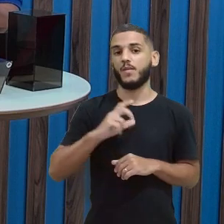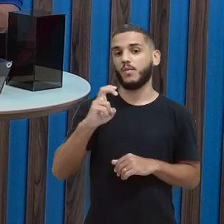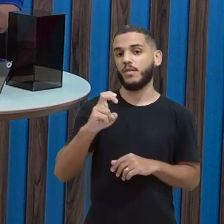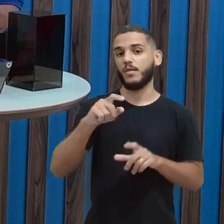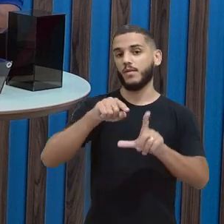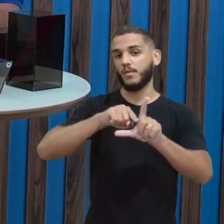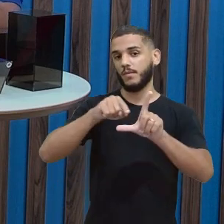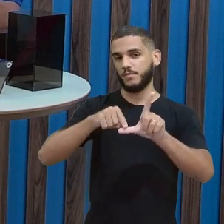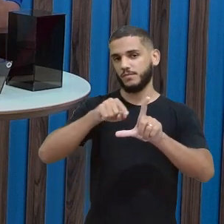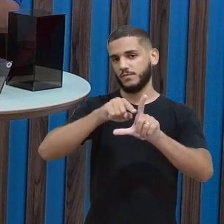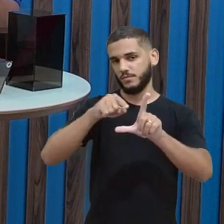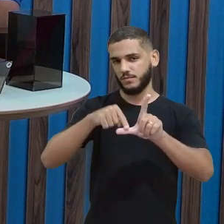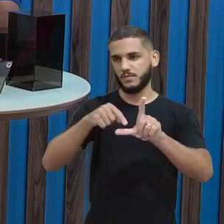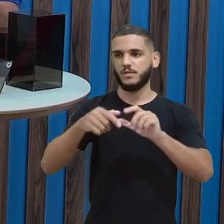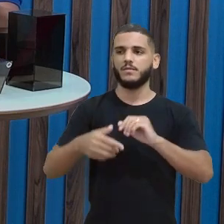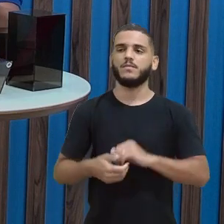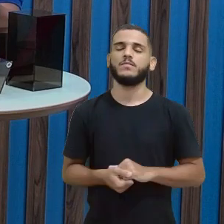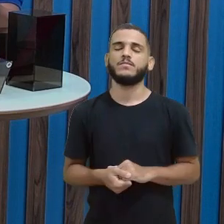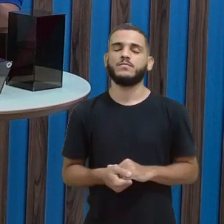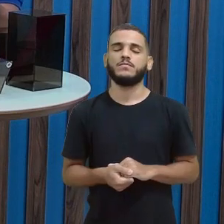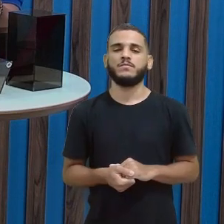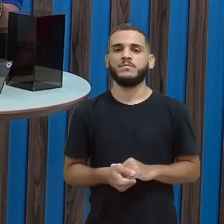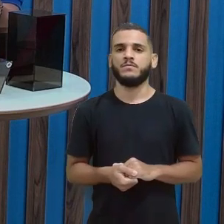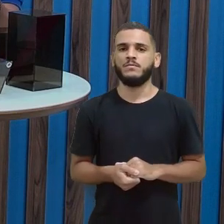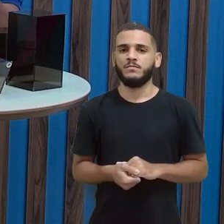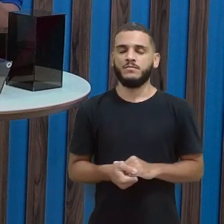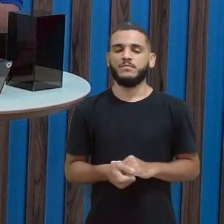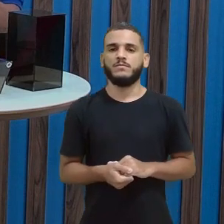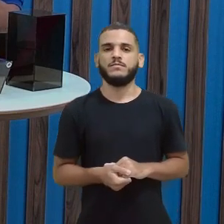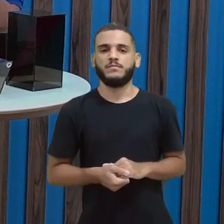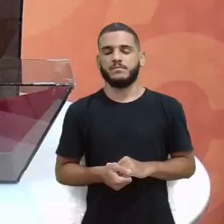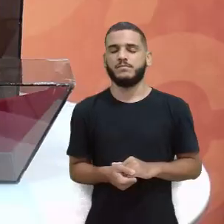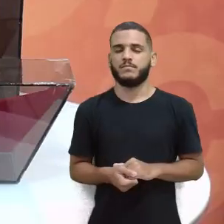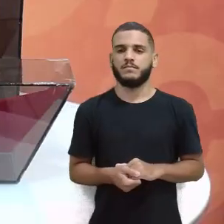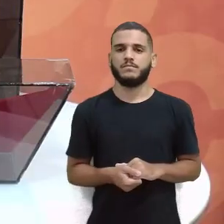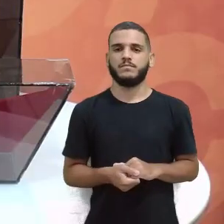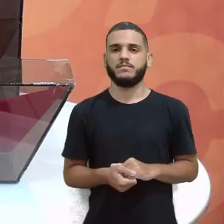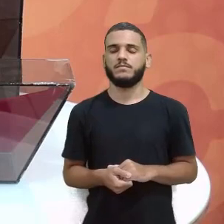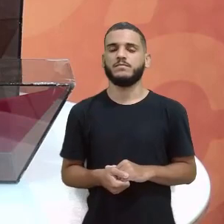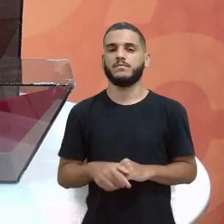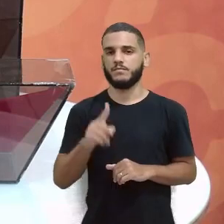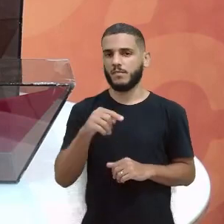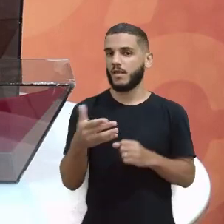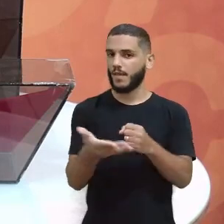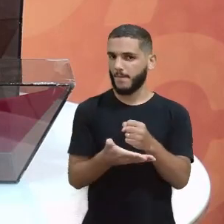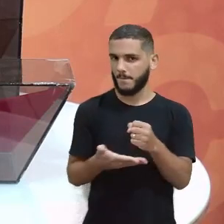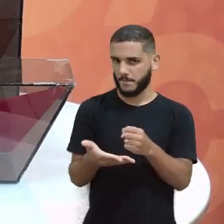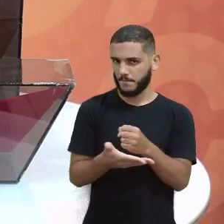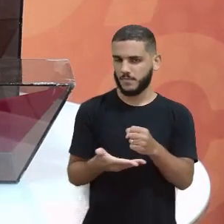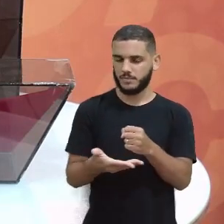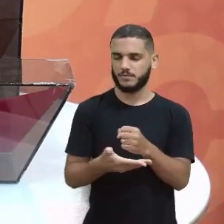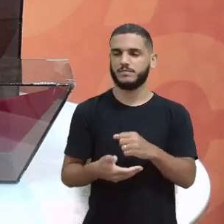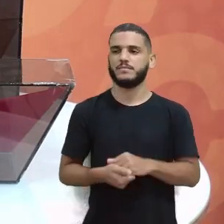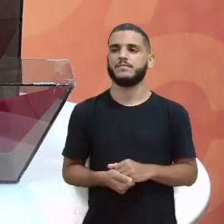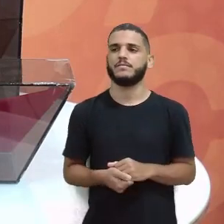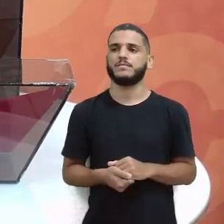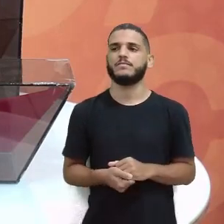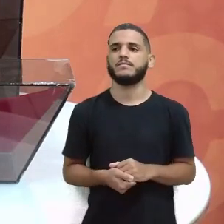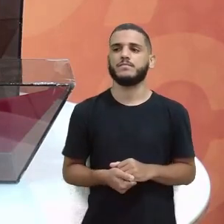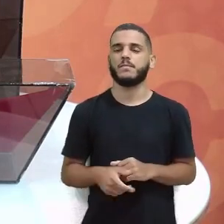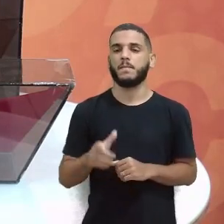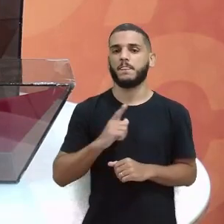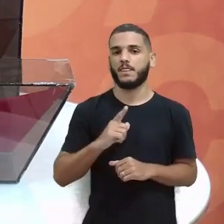pentágono, né? Um pentágono em cada lado dela, a face dela aqui, a base, né? E